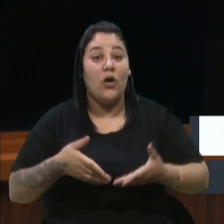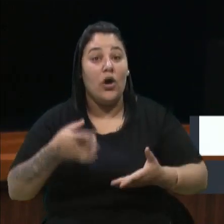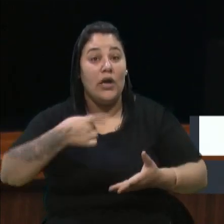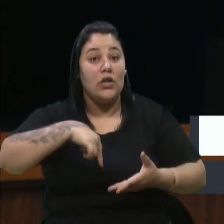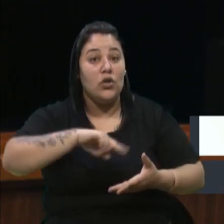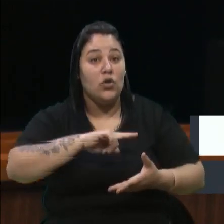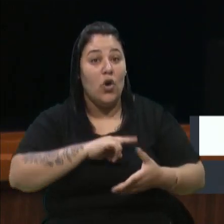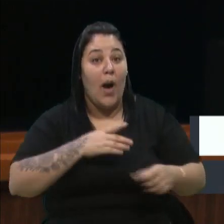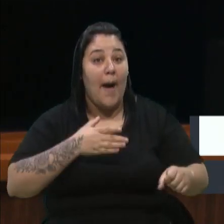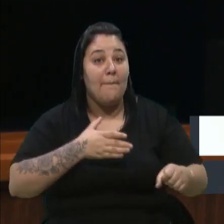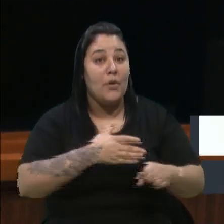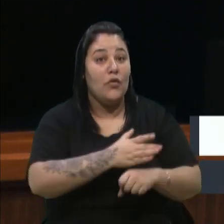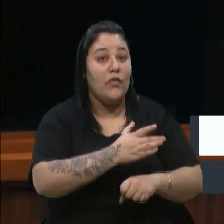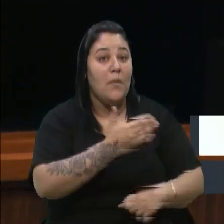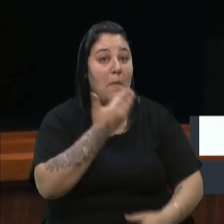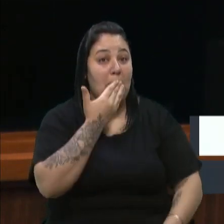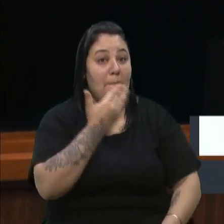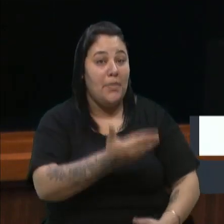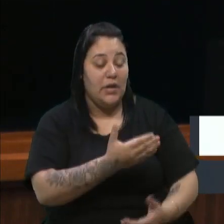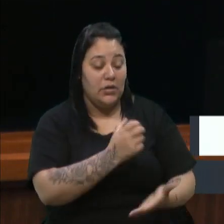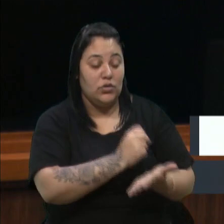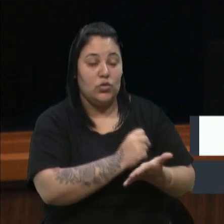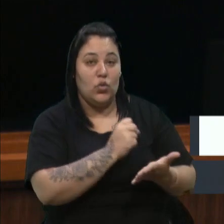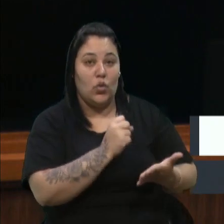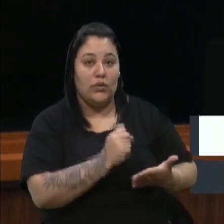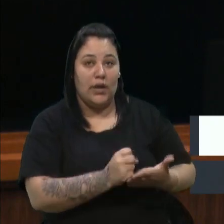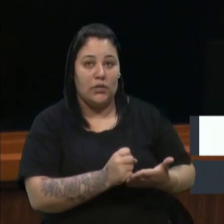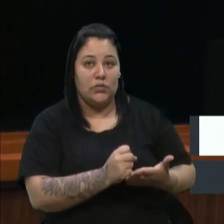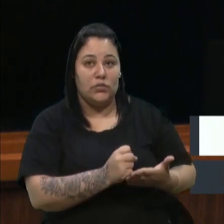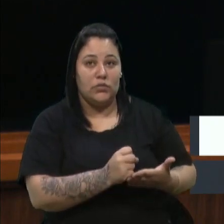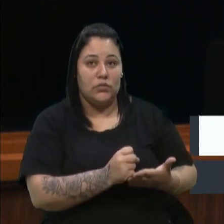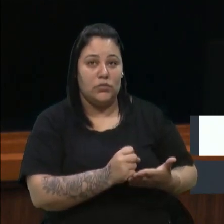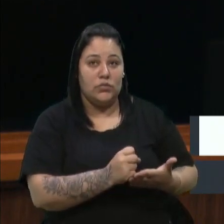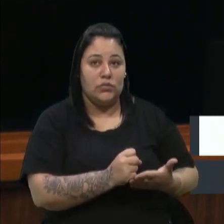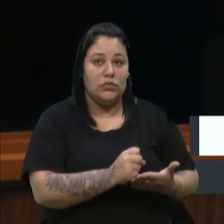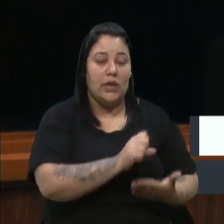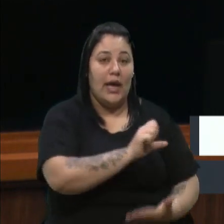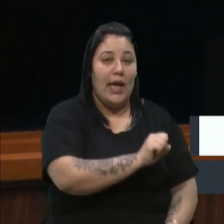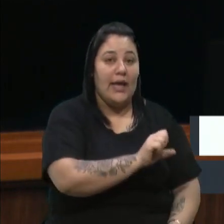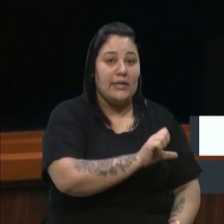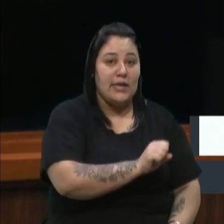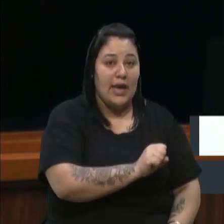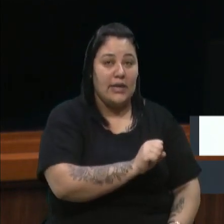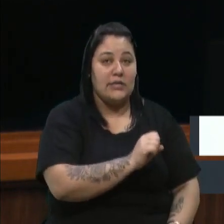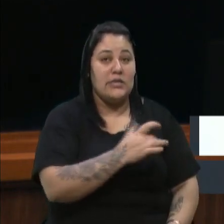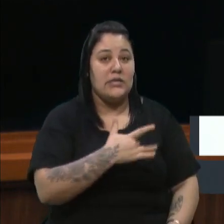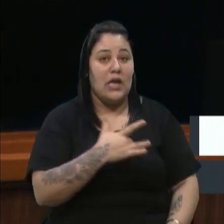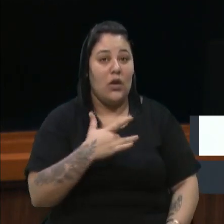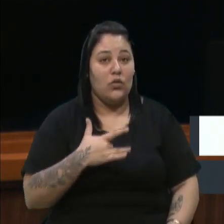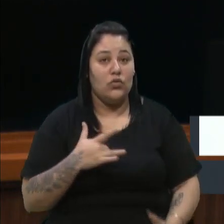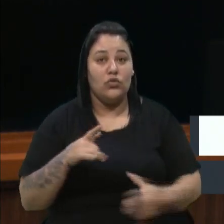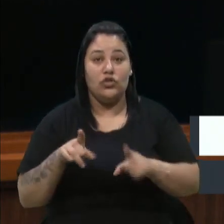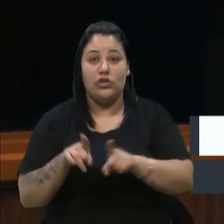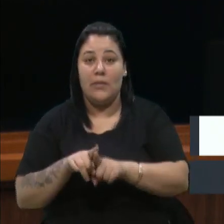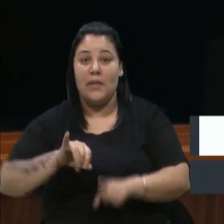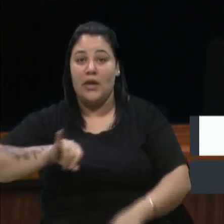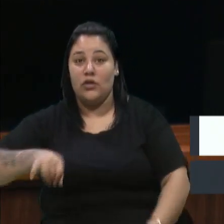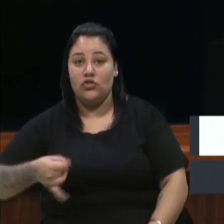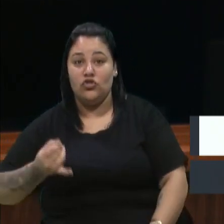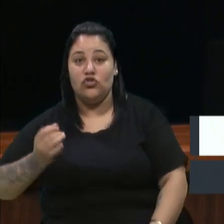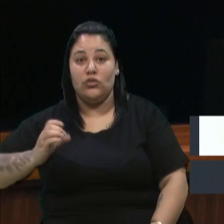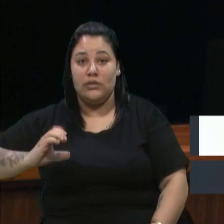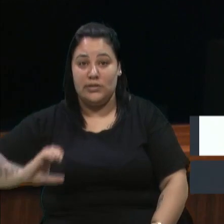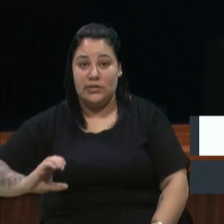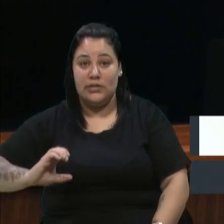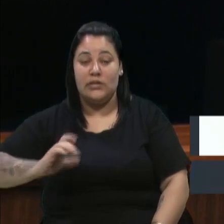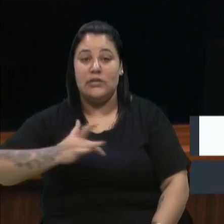dos contratos, né? Tanto com a SS Saúde, como a JC Saúde,